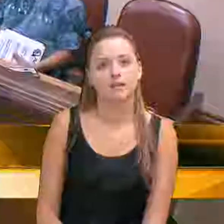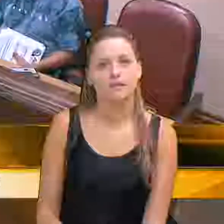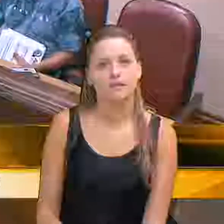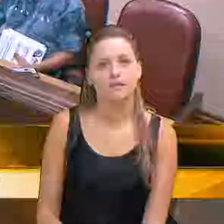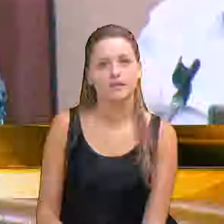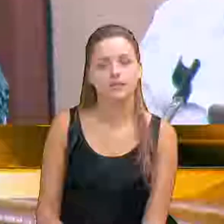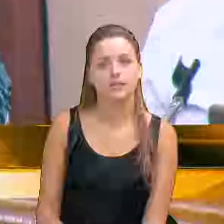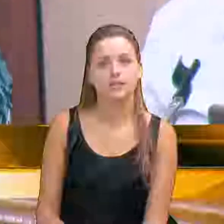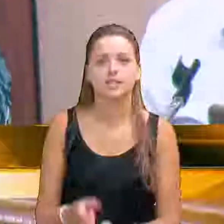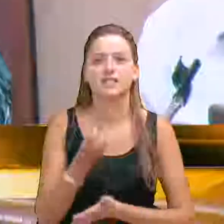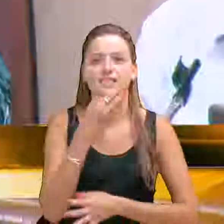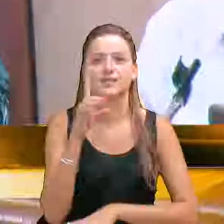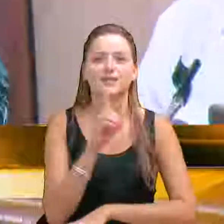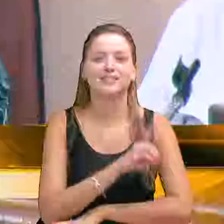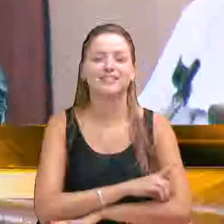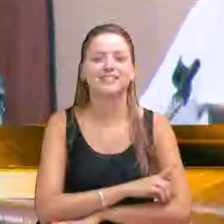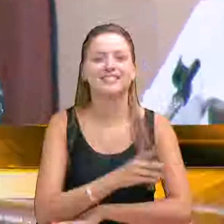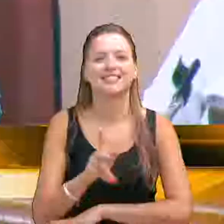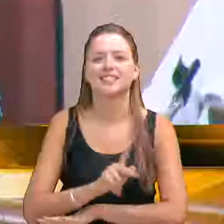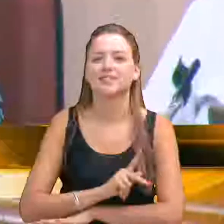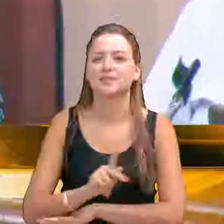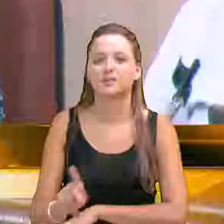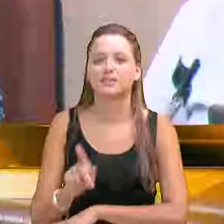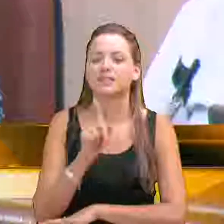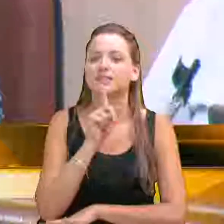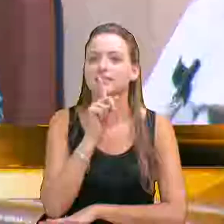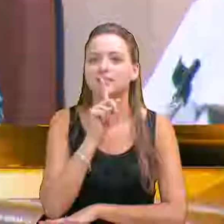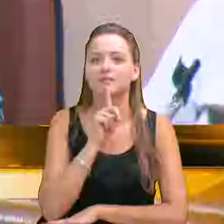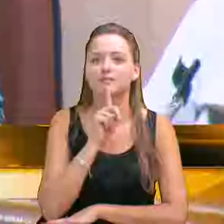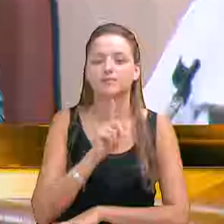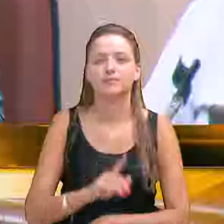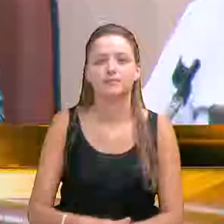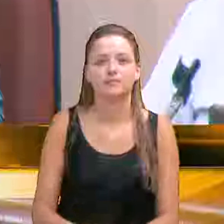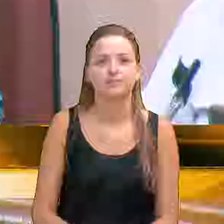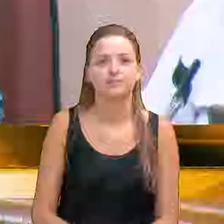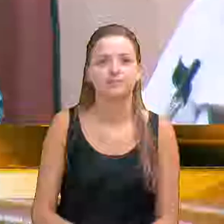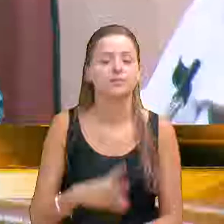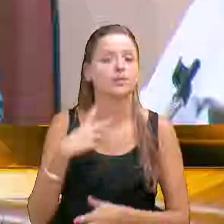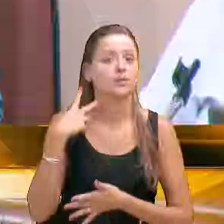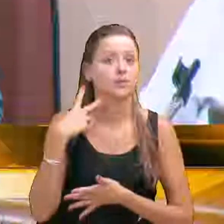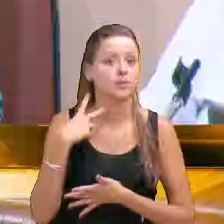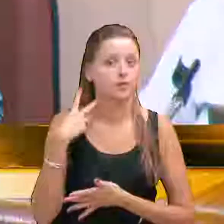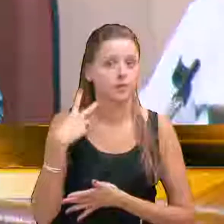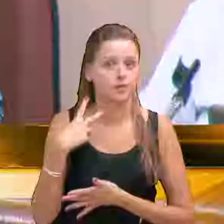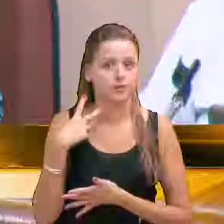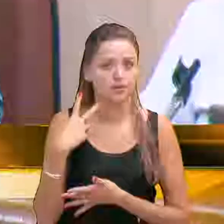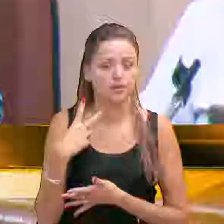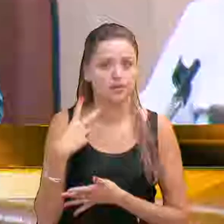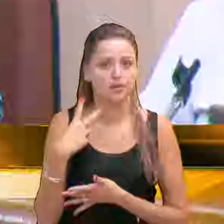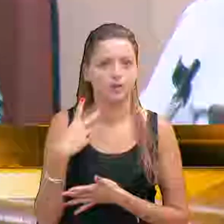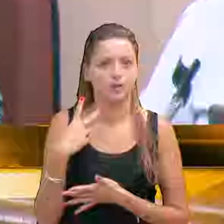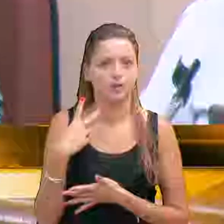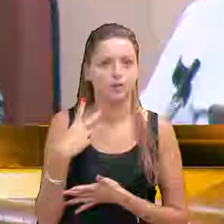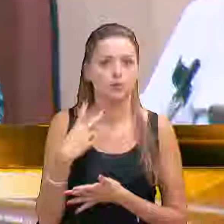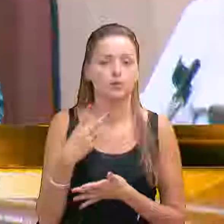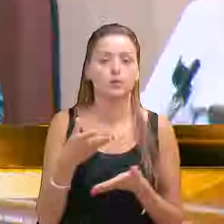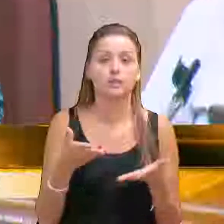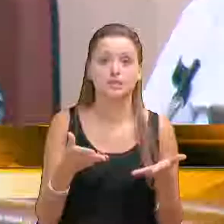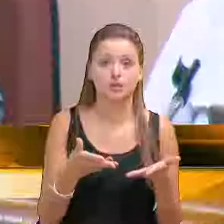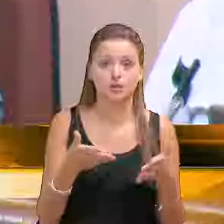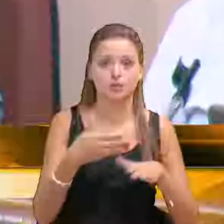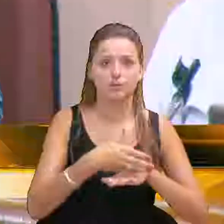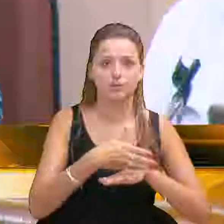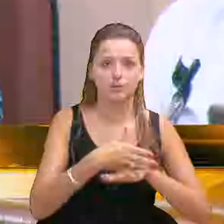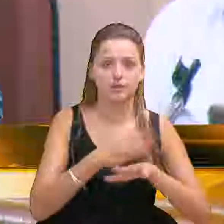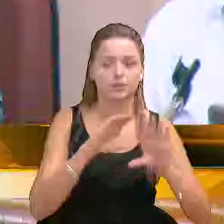Bom dia a todos, senhor presidente Alberto Meneguzzi. Os vereadores da 17ª